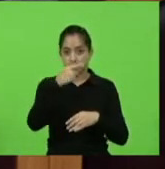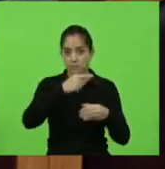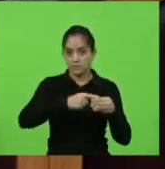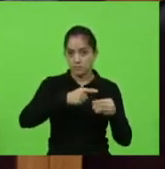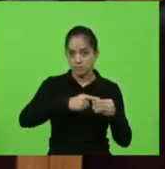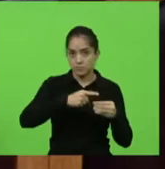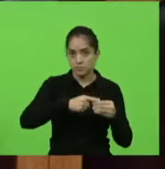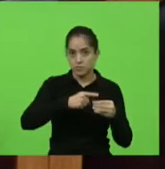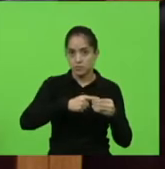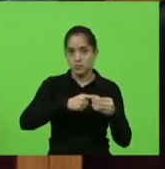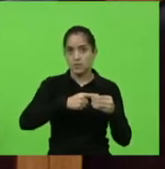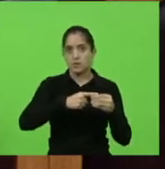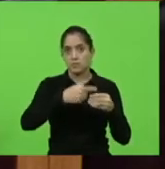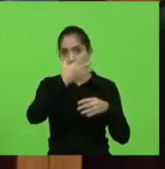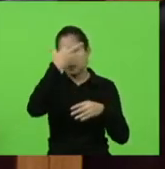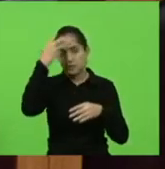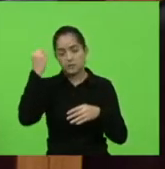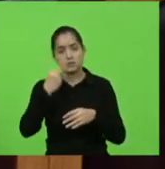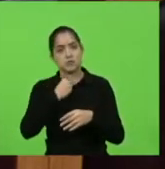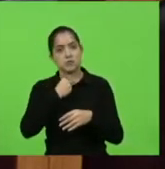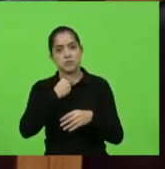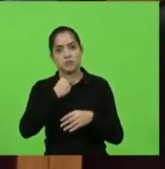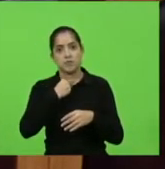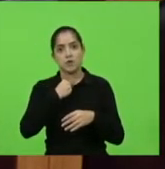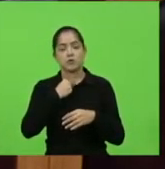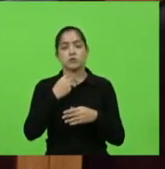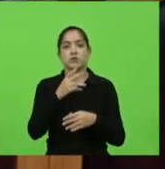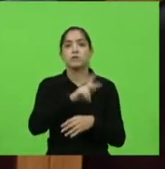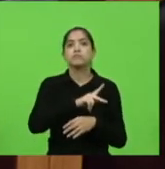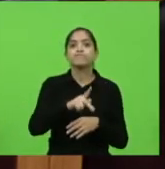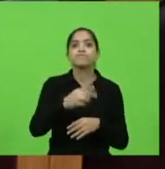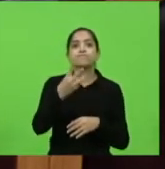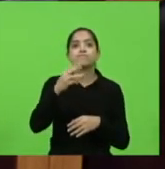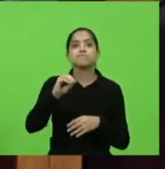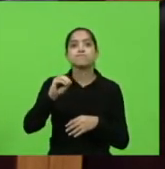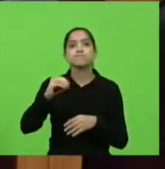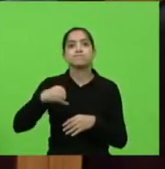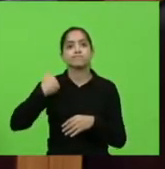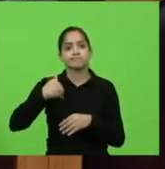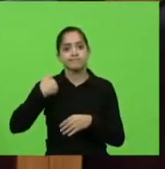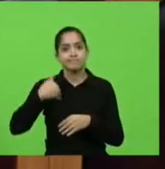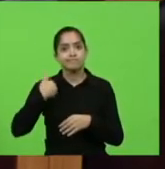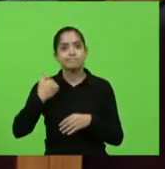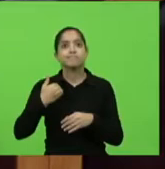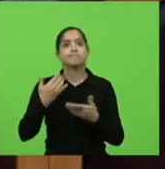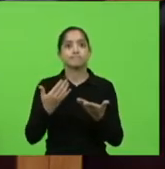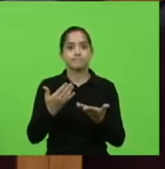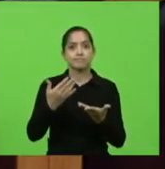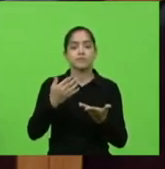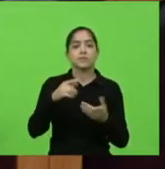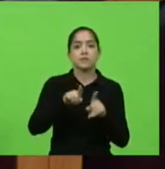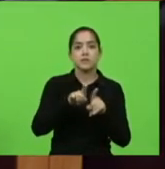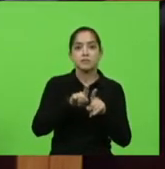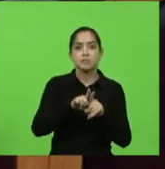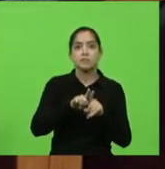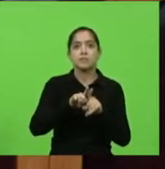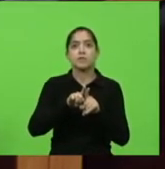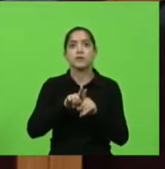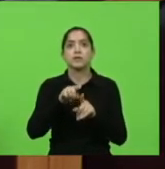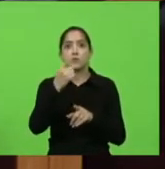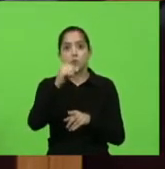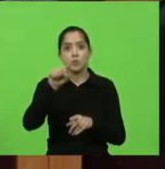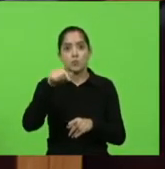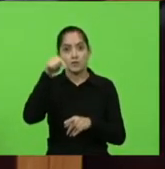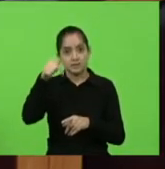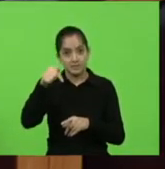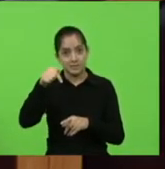A morte da professora Kelly, 30 anos, da agente educacional Mirla, de 20 anos, das crianças Sara, 1 ano e 7 meses, da